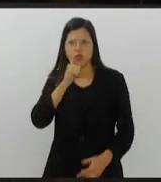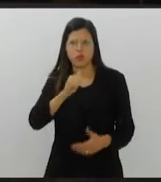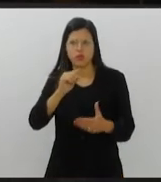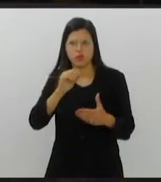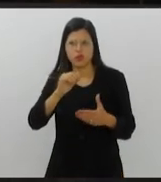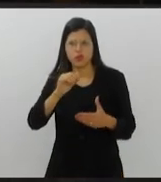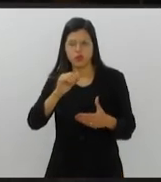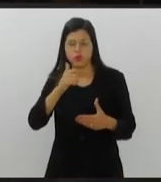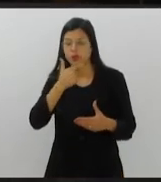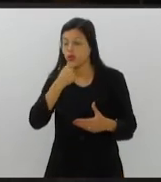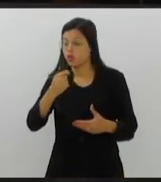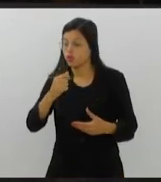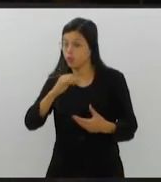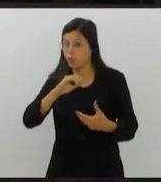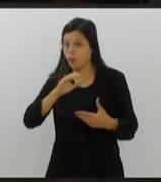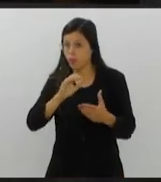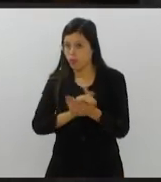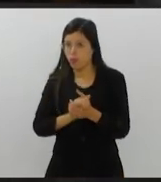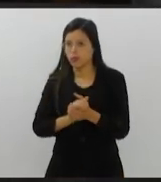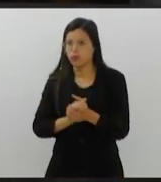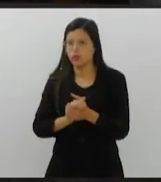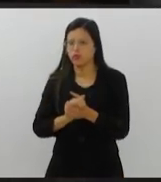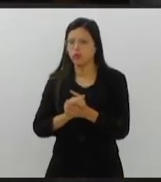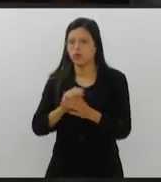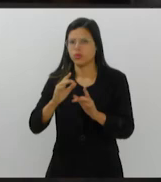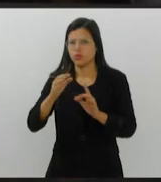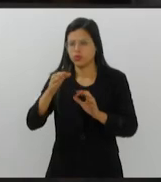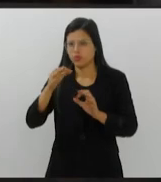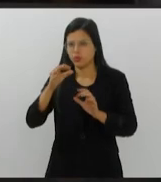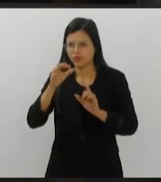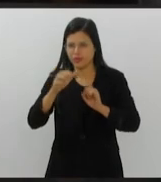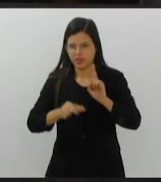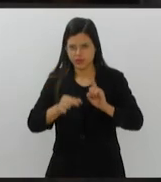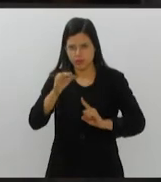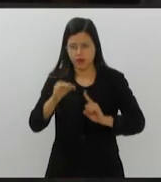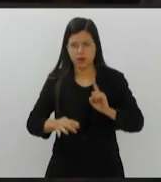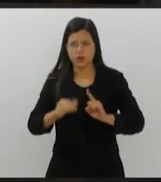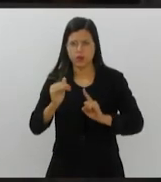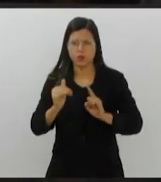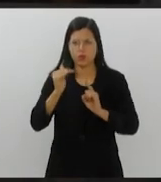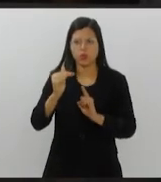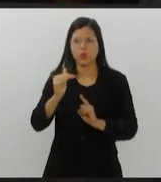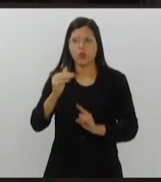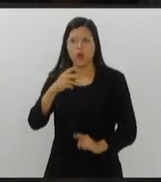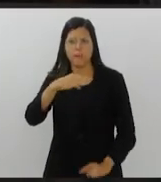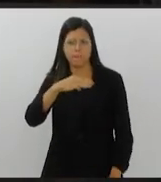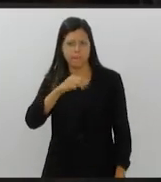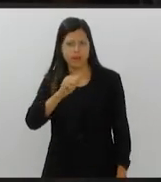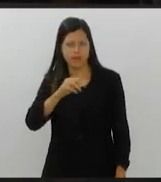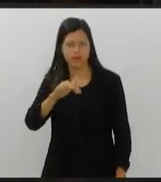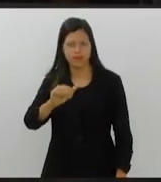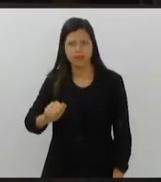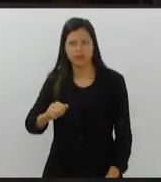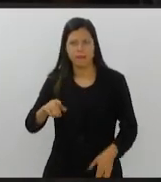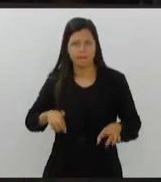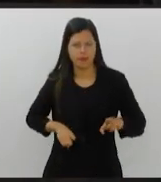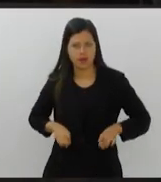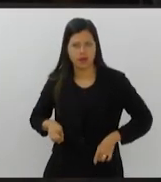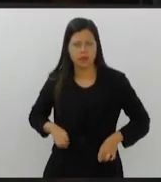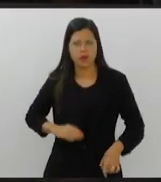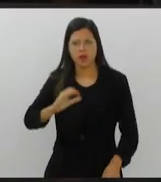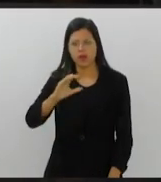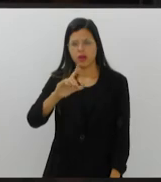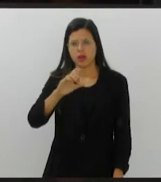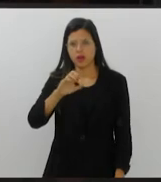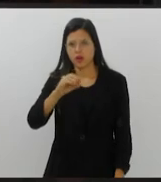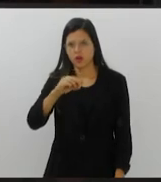esposo da desembargadora Ivone Caetano. Márcio Ferreira, primo do senhor Carlos Roberto. Cleonice Alves, mãe